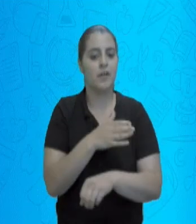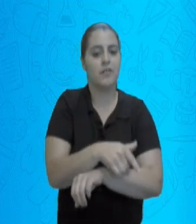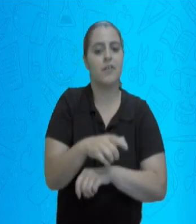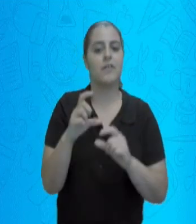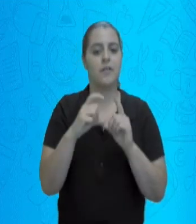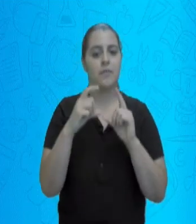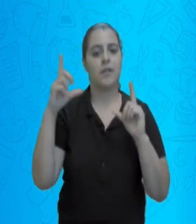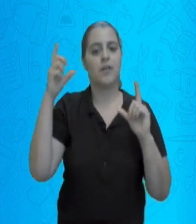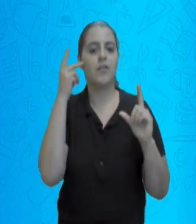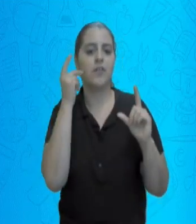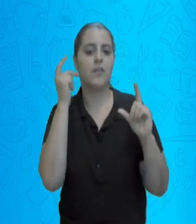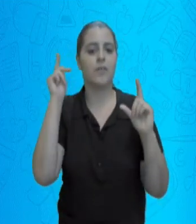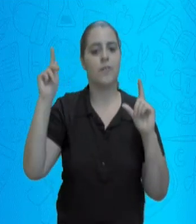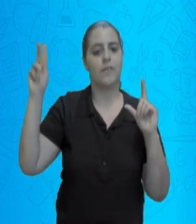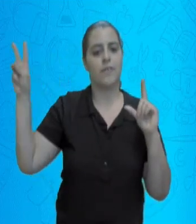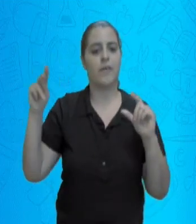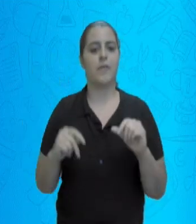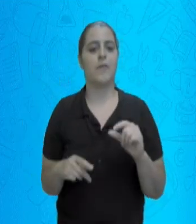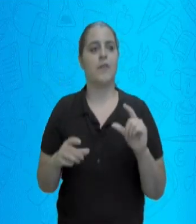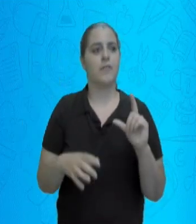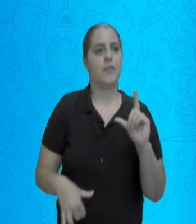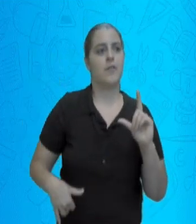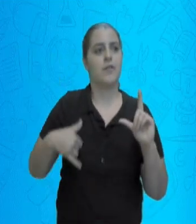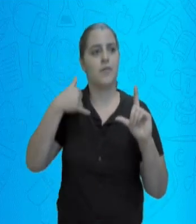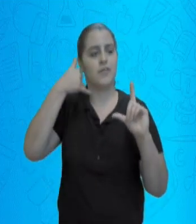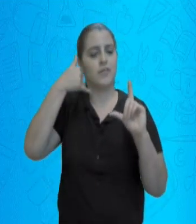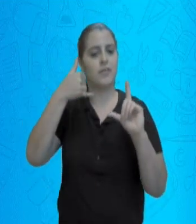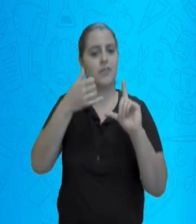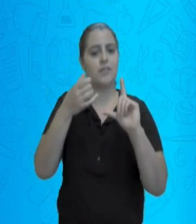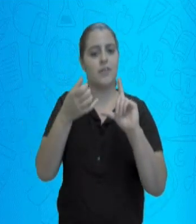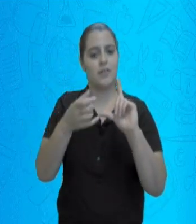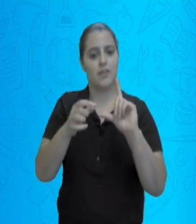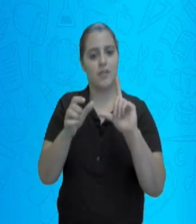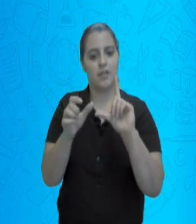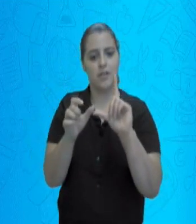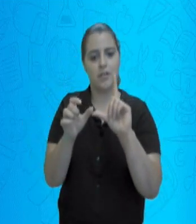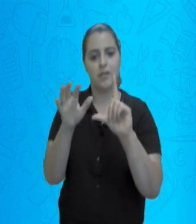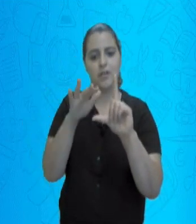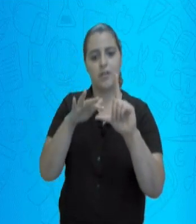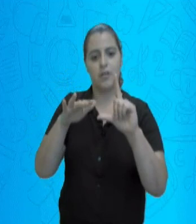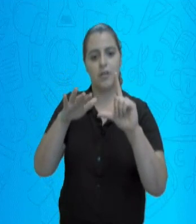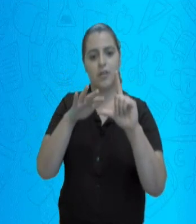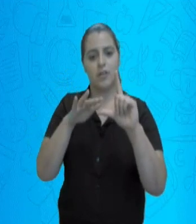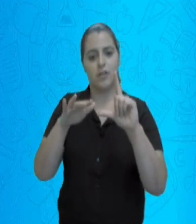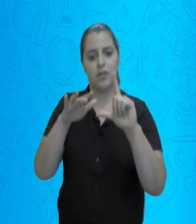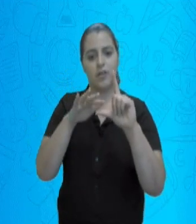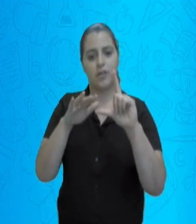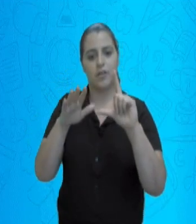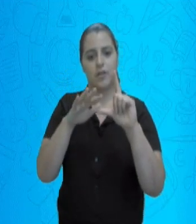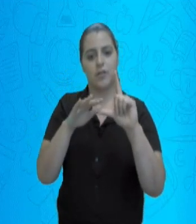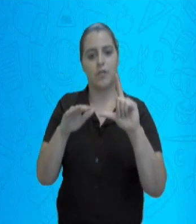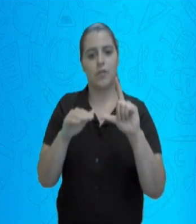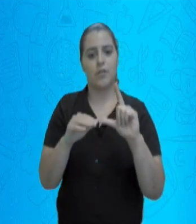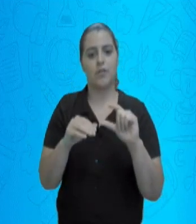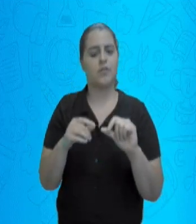nossa plataforma SMED-GV, basta apontar a câmera do seu celular para a imagem que aparece no canto da